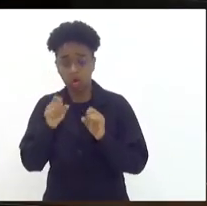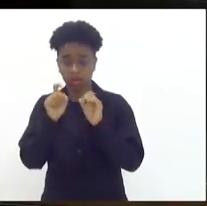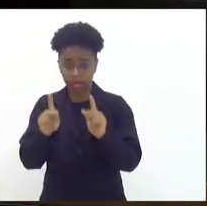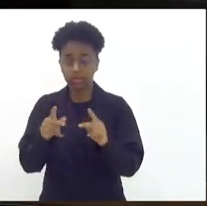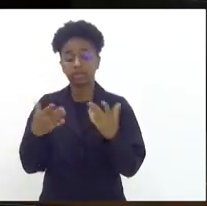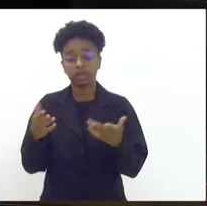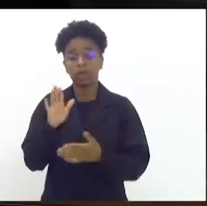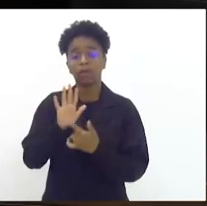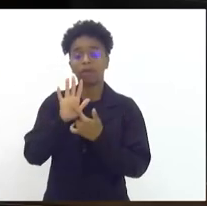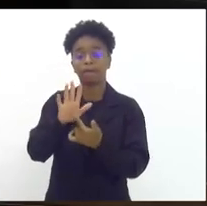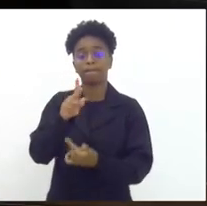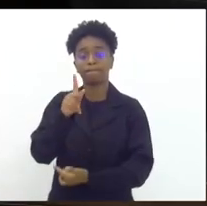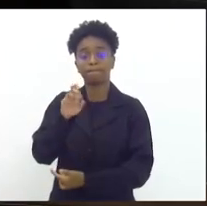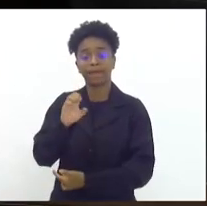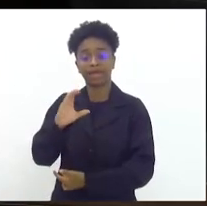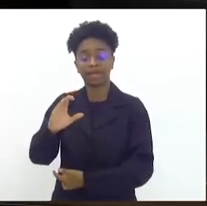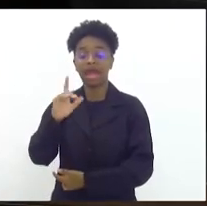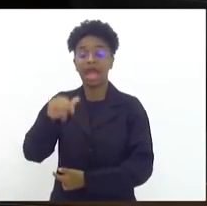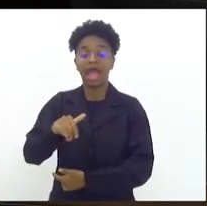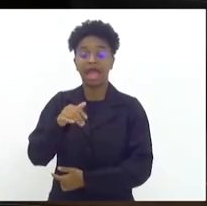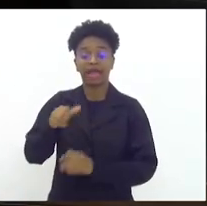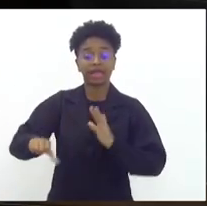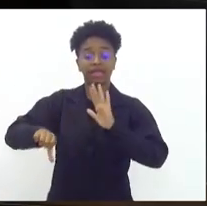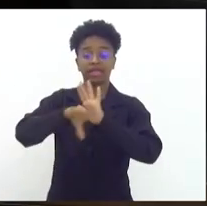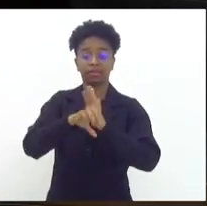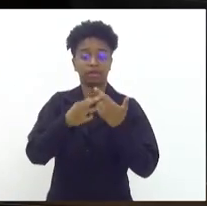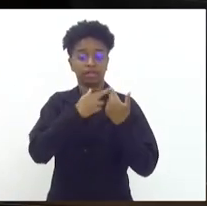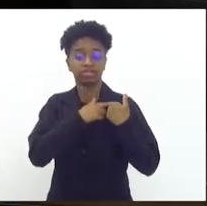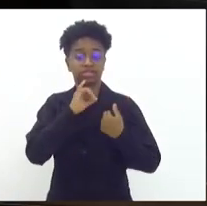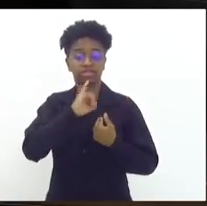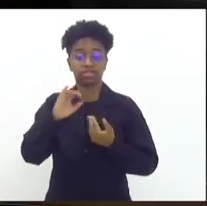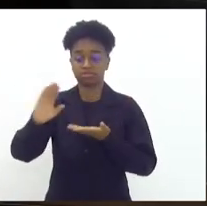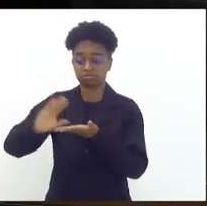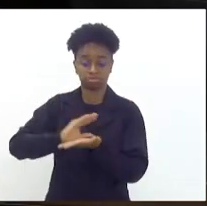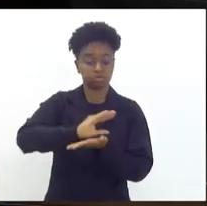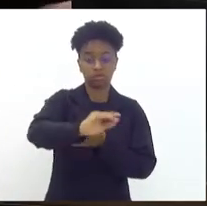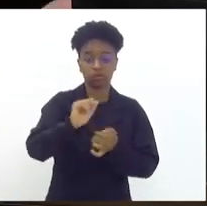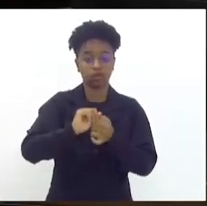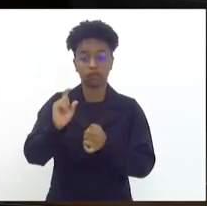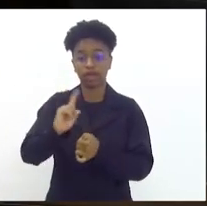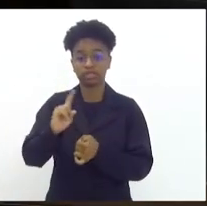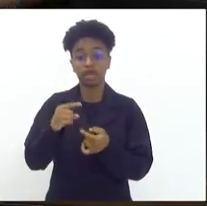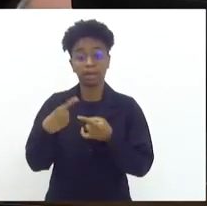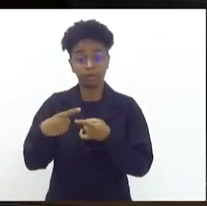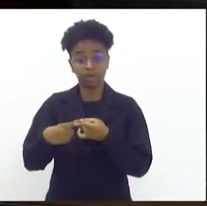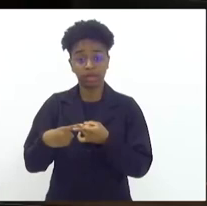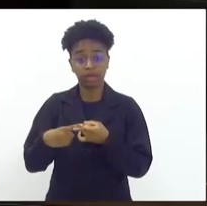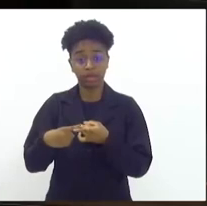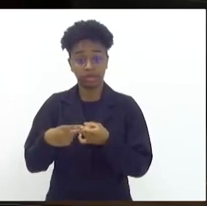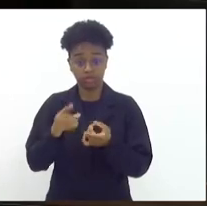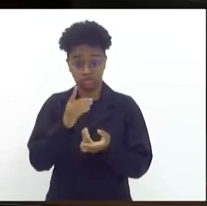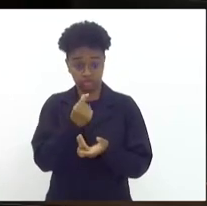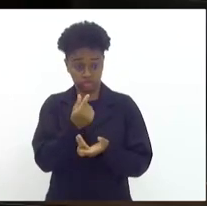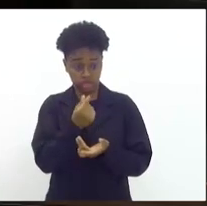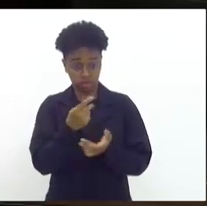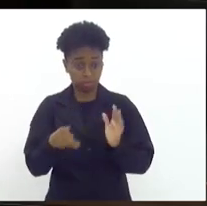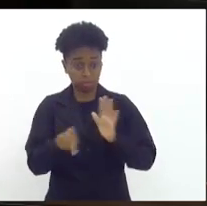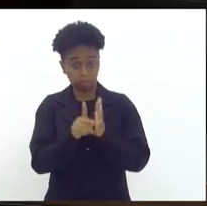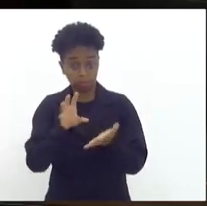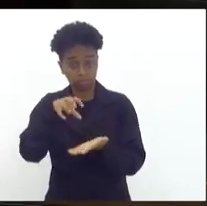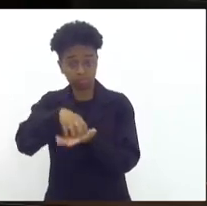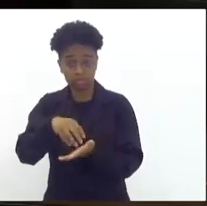na PEC que é crime de responsabilidade não repassar a receita para o destino a receita pertence ao estado de destino Que história é essa